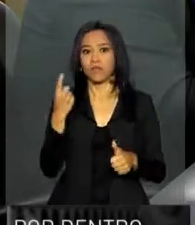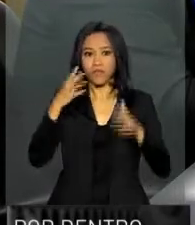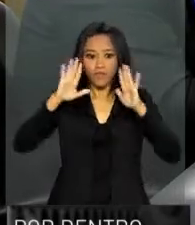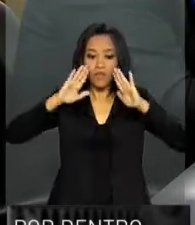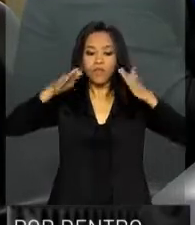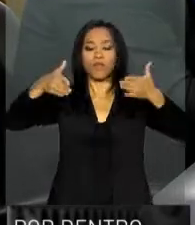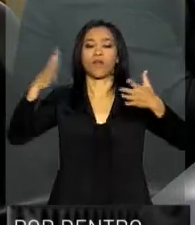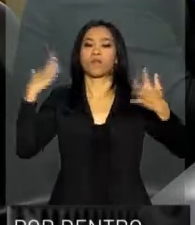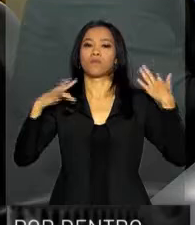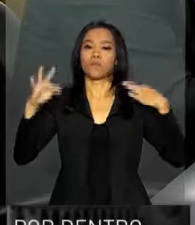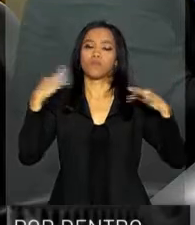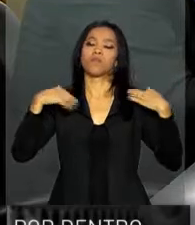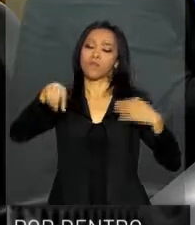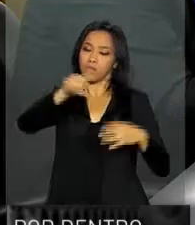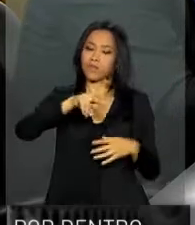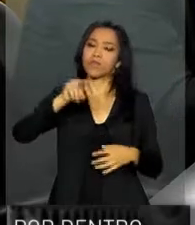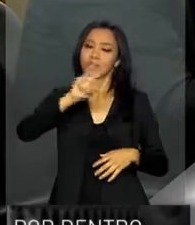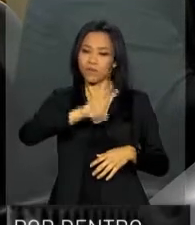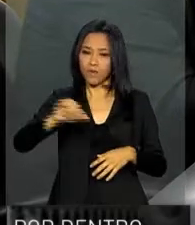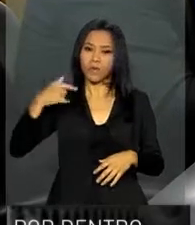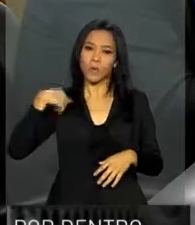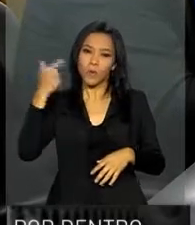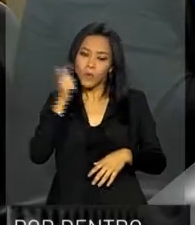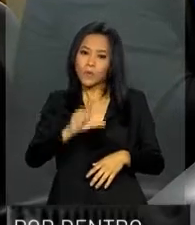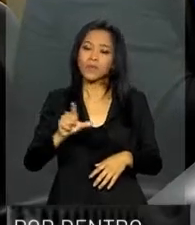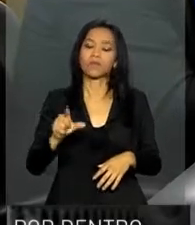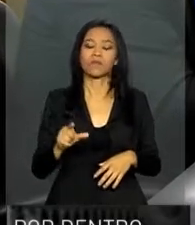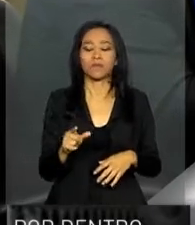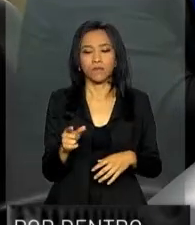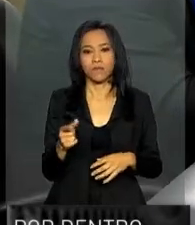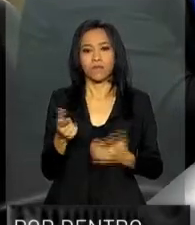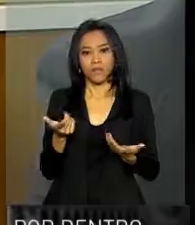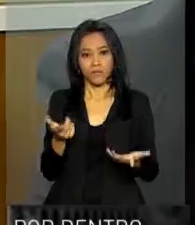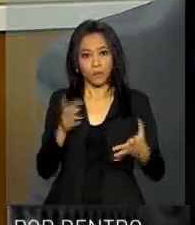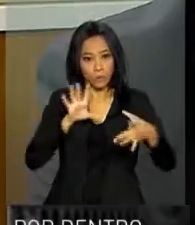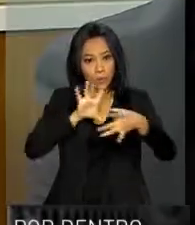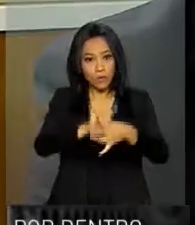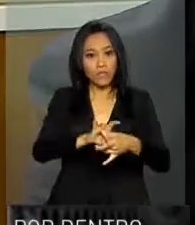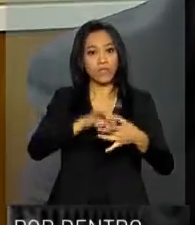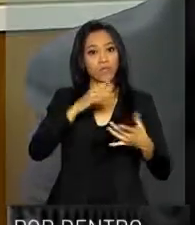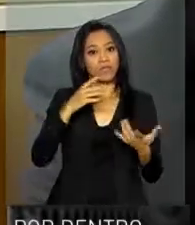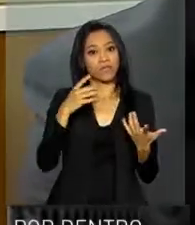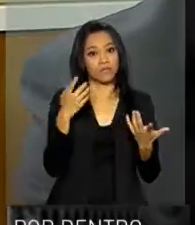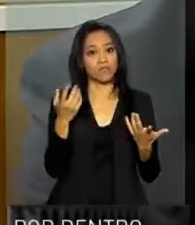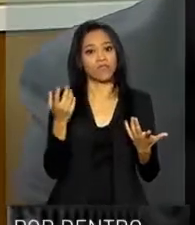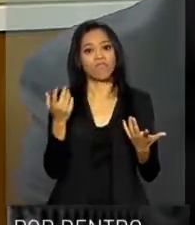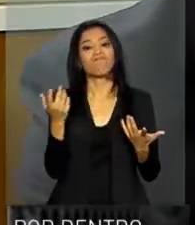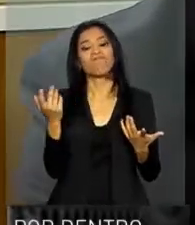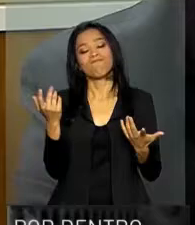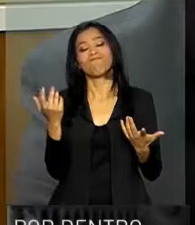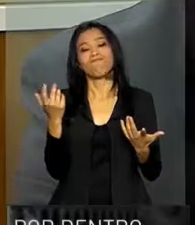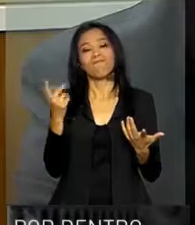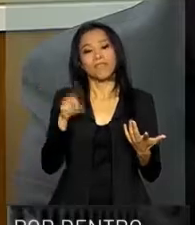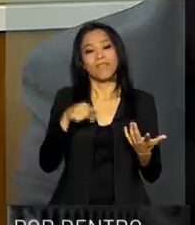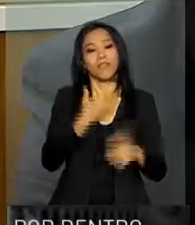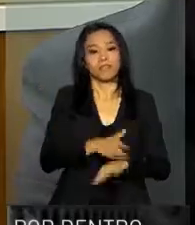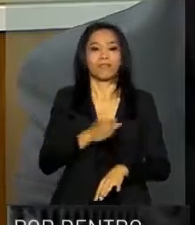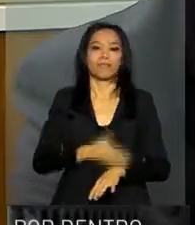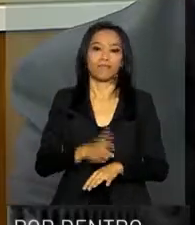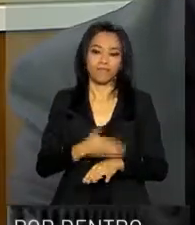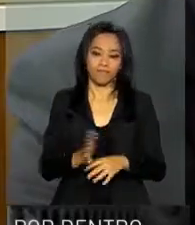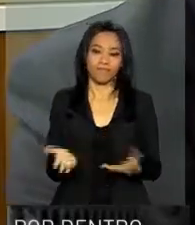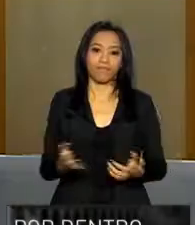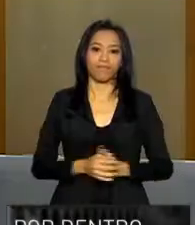que você imagina estejam inseridos no conteúdo da sua preocupação sobre a questão da capacitação